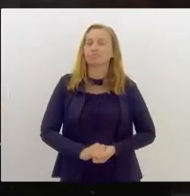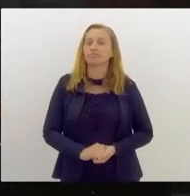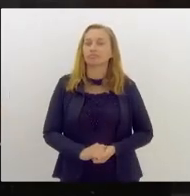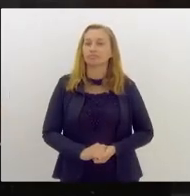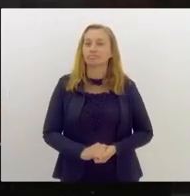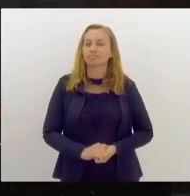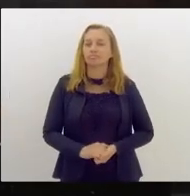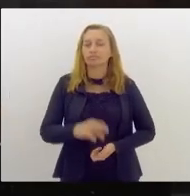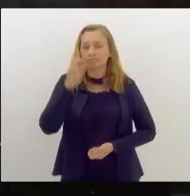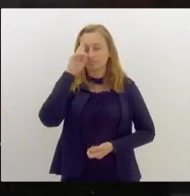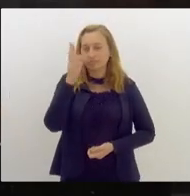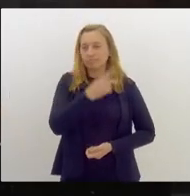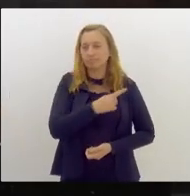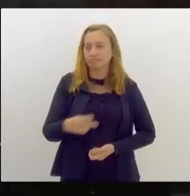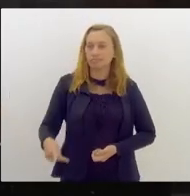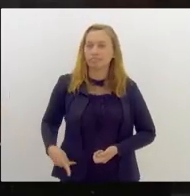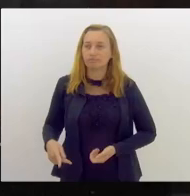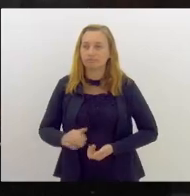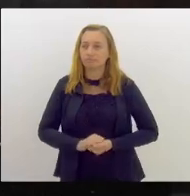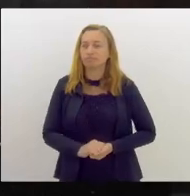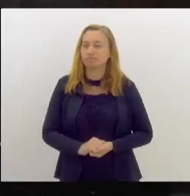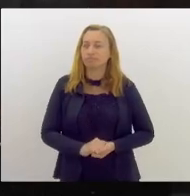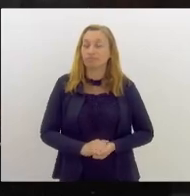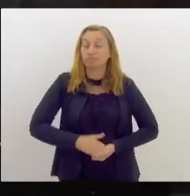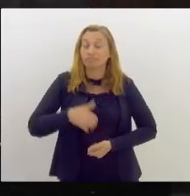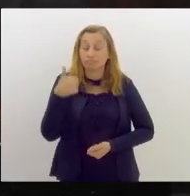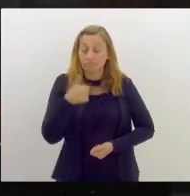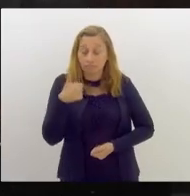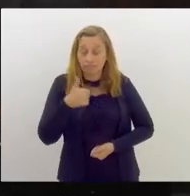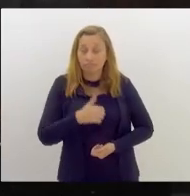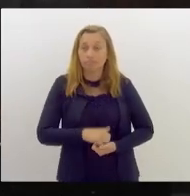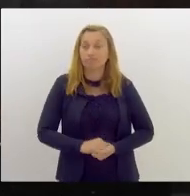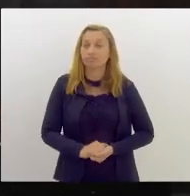senhora presidente primeiro